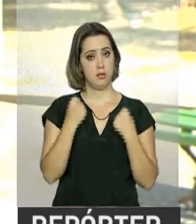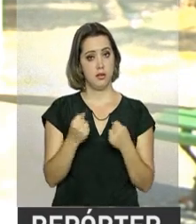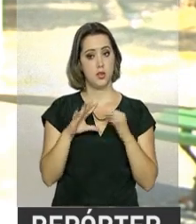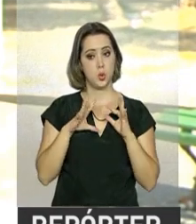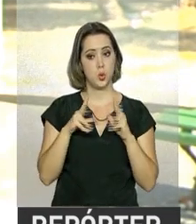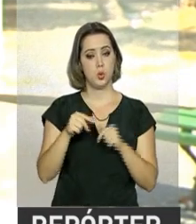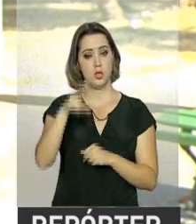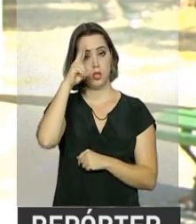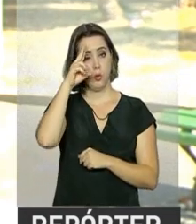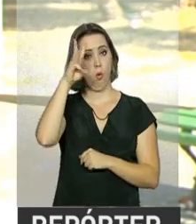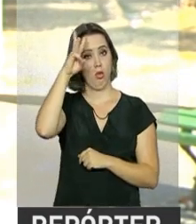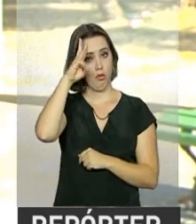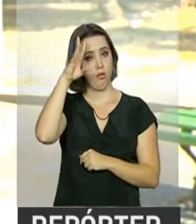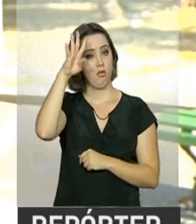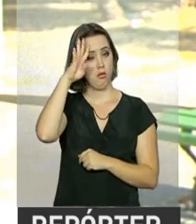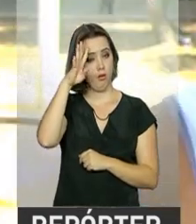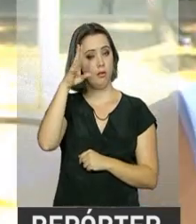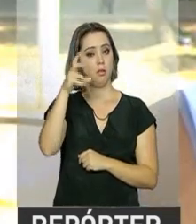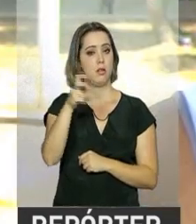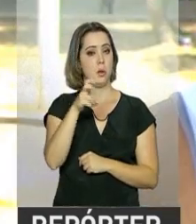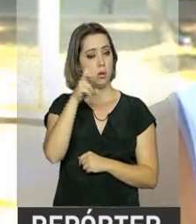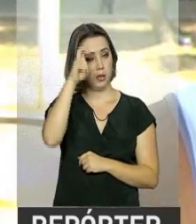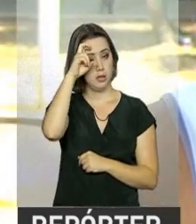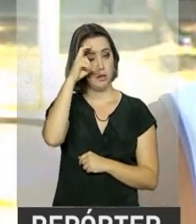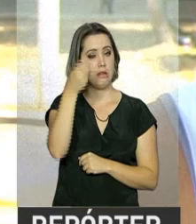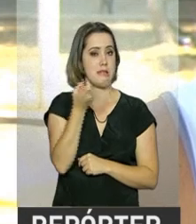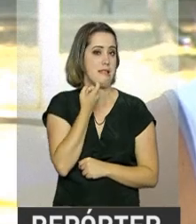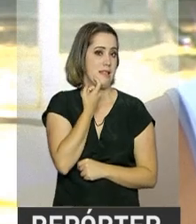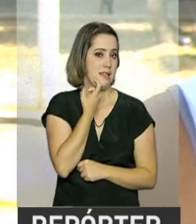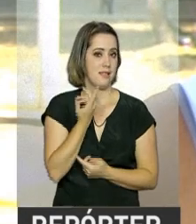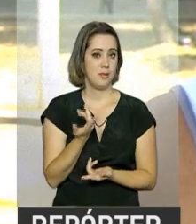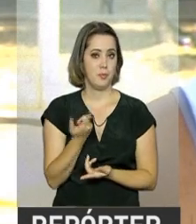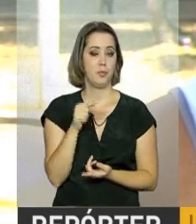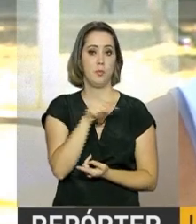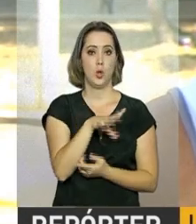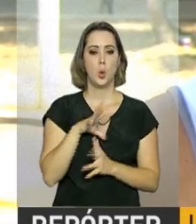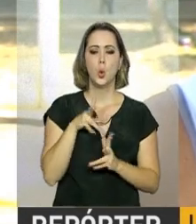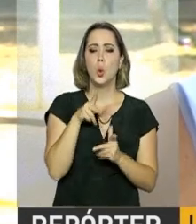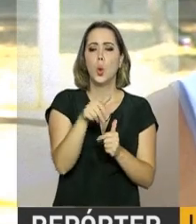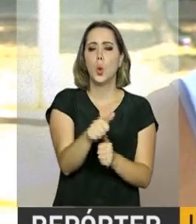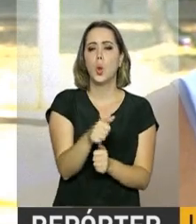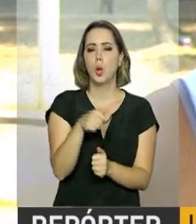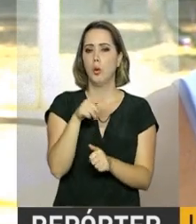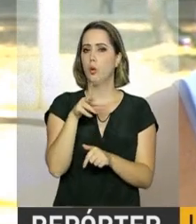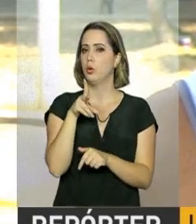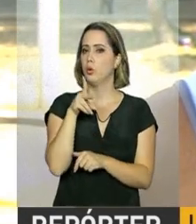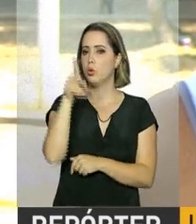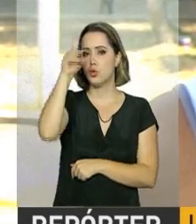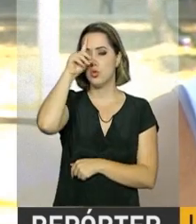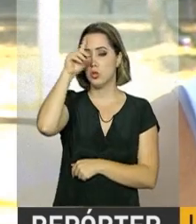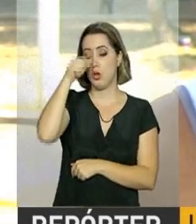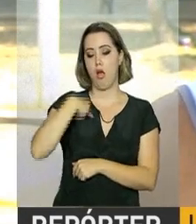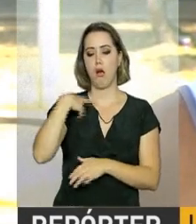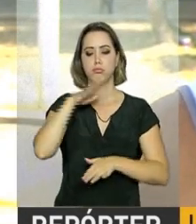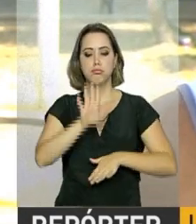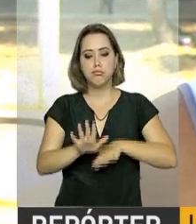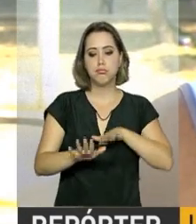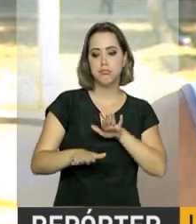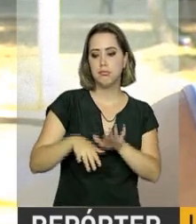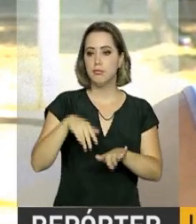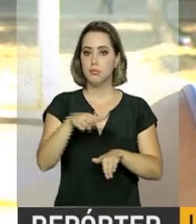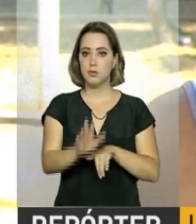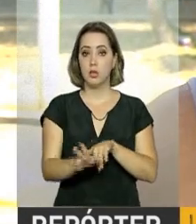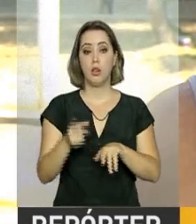sexta né com a professora os aparelhos todos os dias uma caminhada e vou lá pro Fluminense faço uma